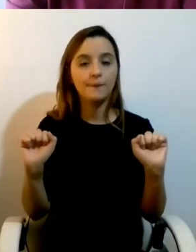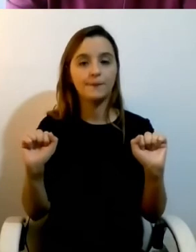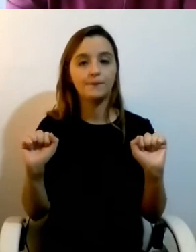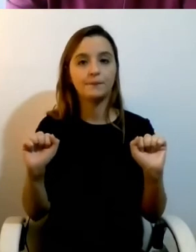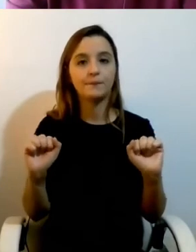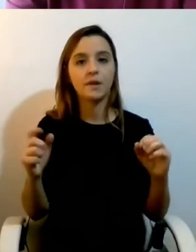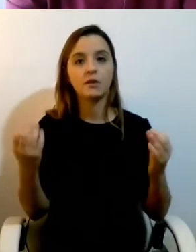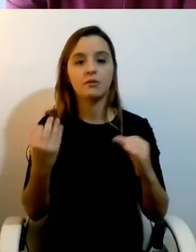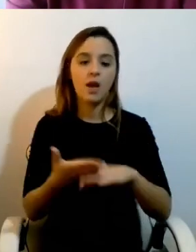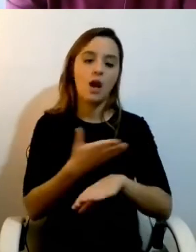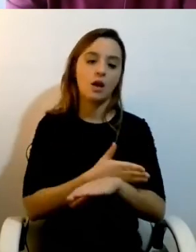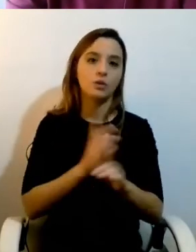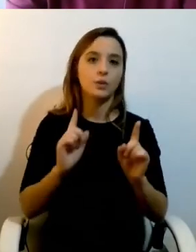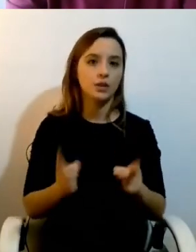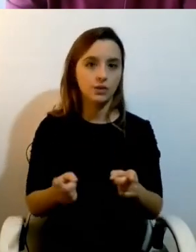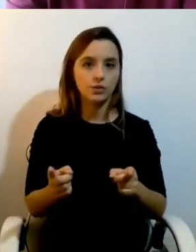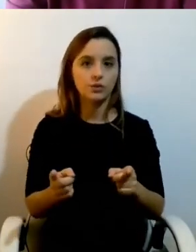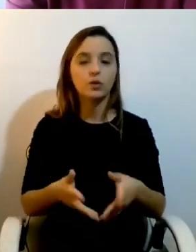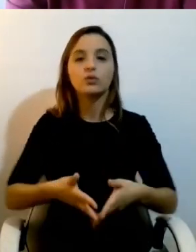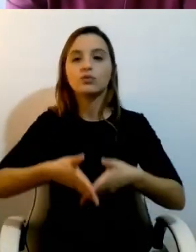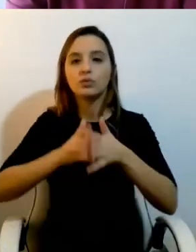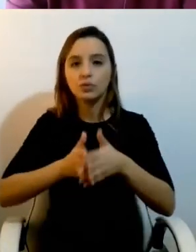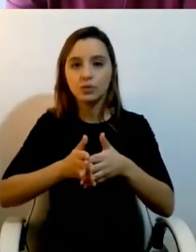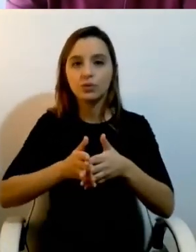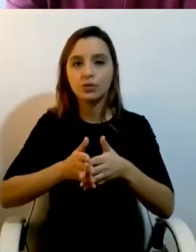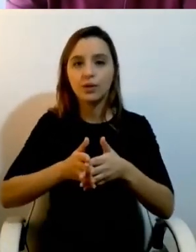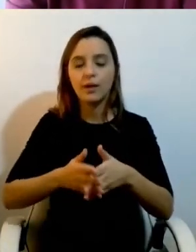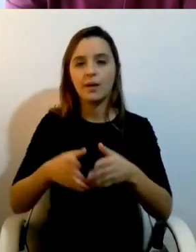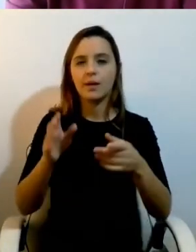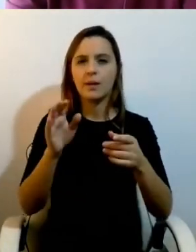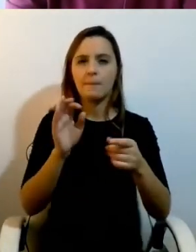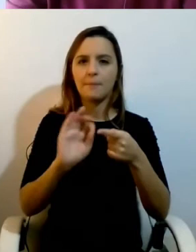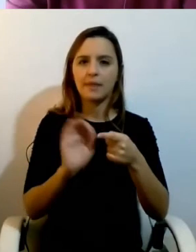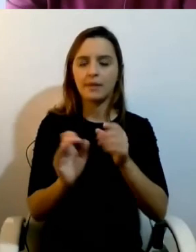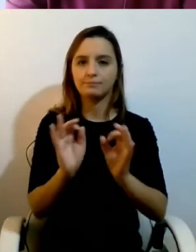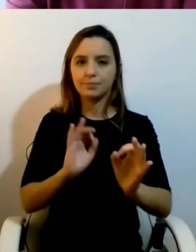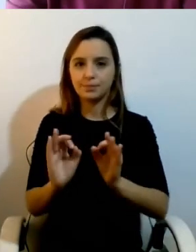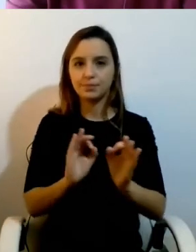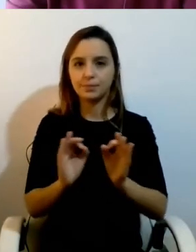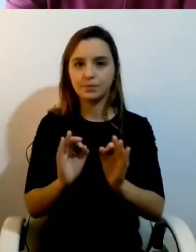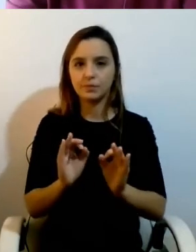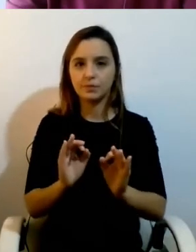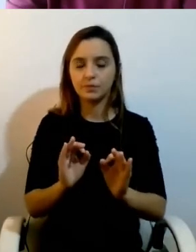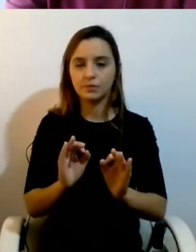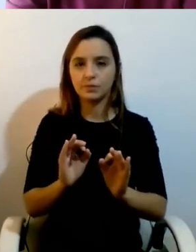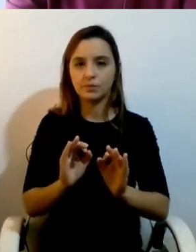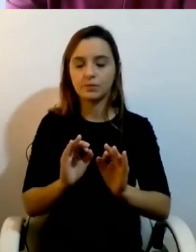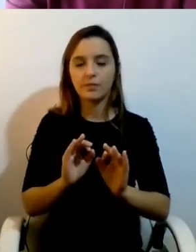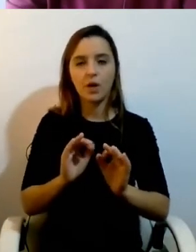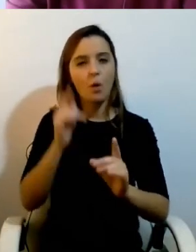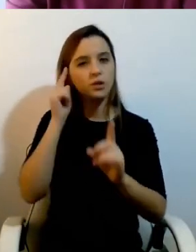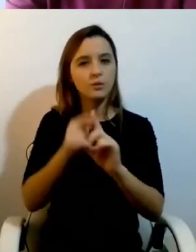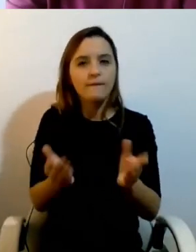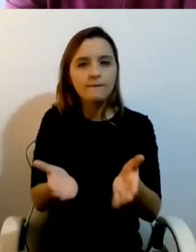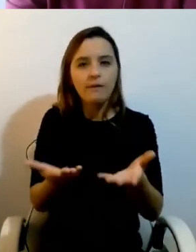desenho inicial, a estruturação e definição da medida, a qual teve como elemento fundamental a participação.